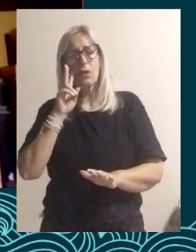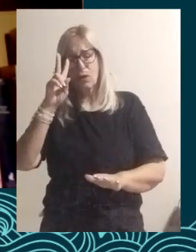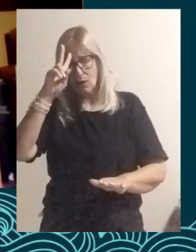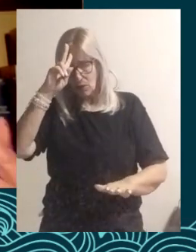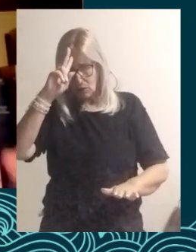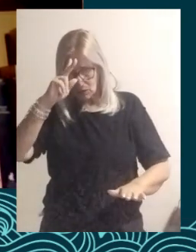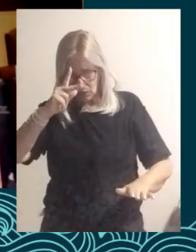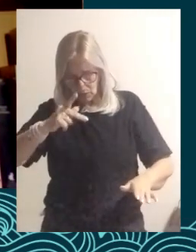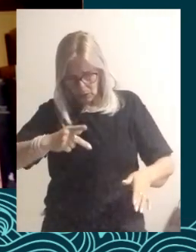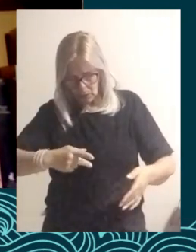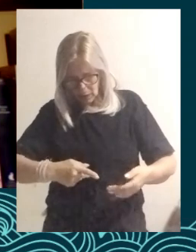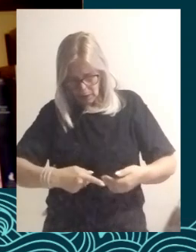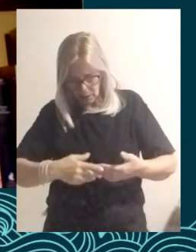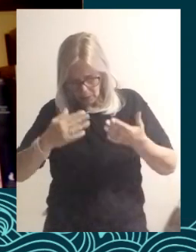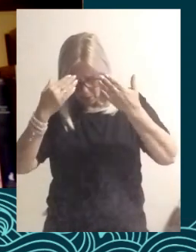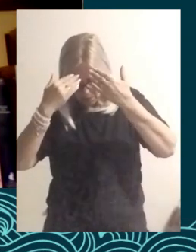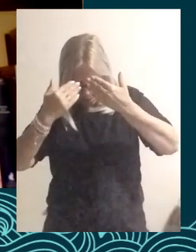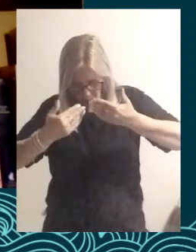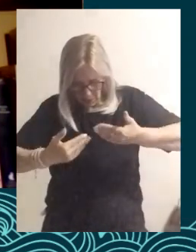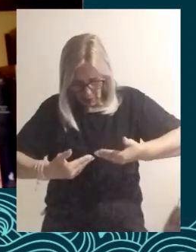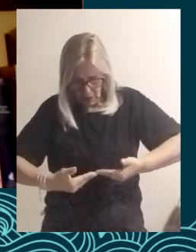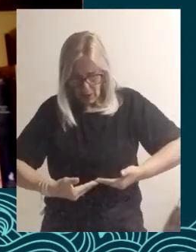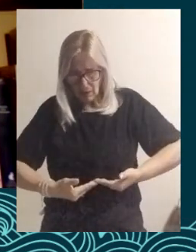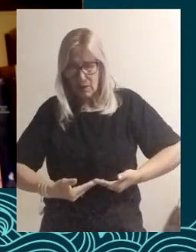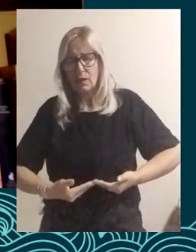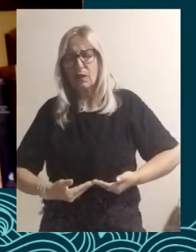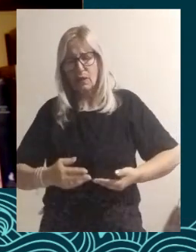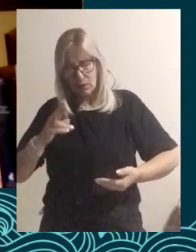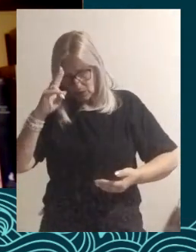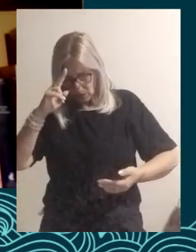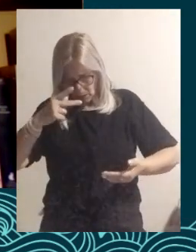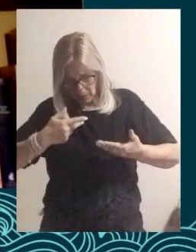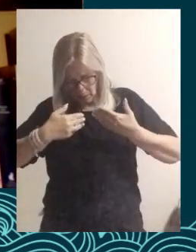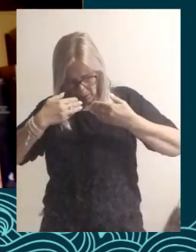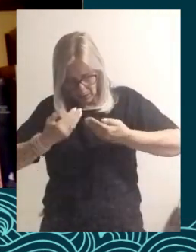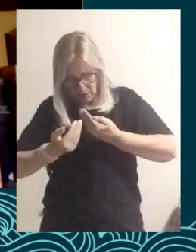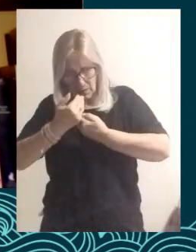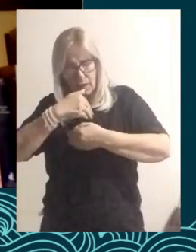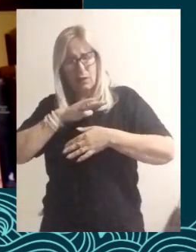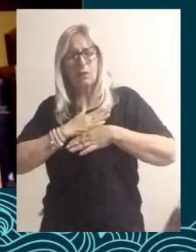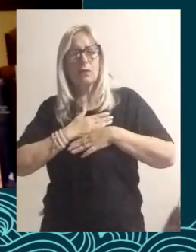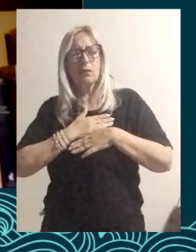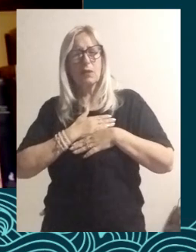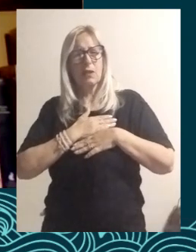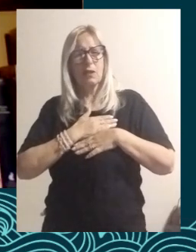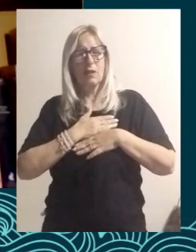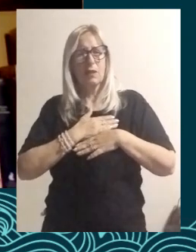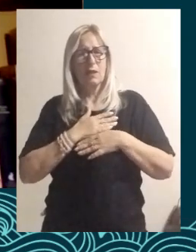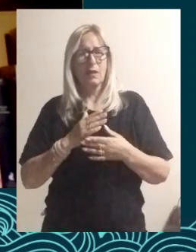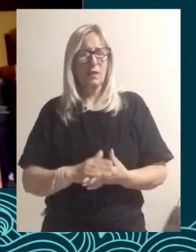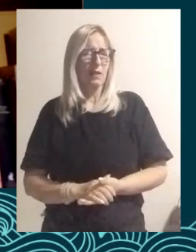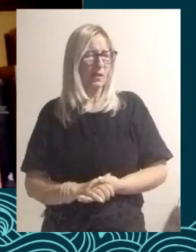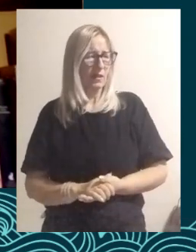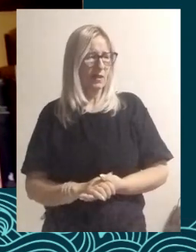estou olhando para mim mesmo naquele dia também. A condição não mudou, mas eu continuei me